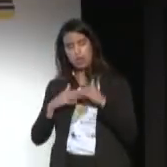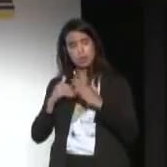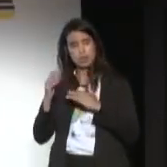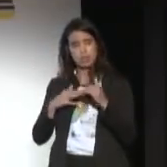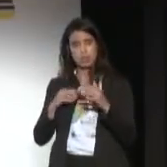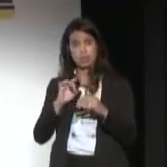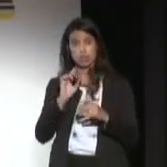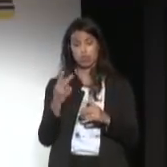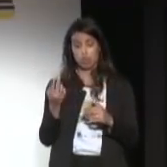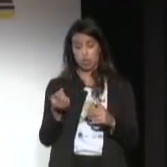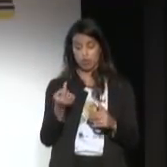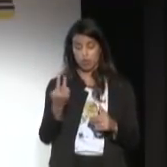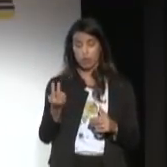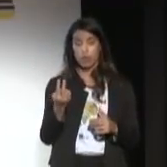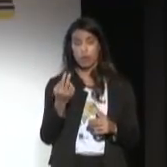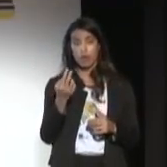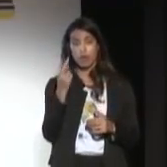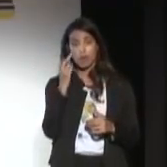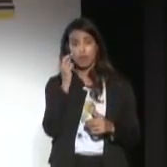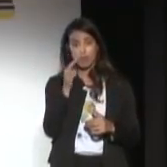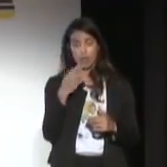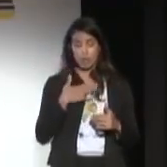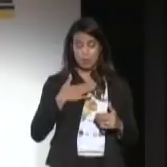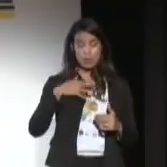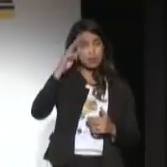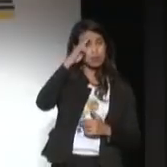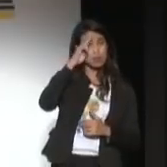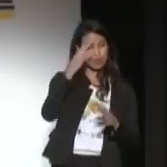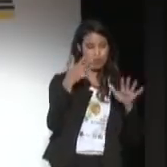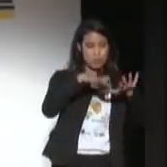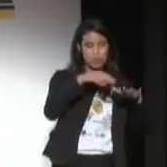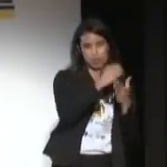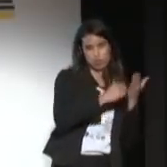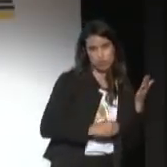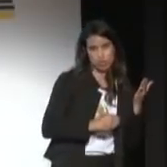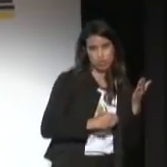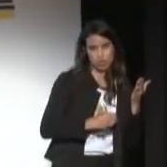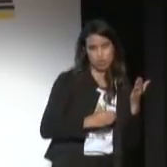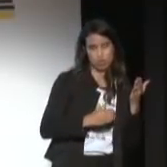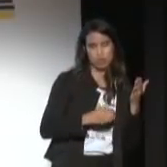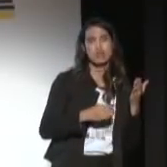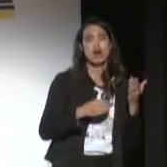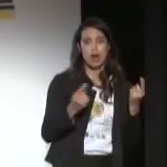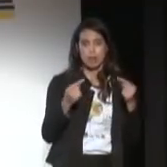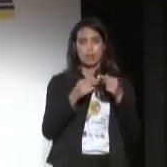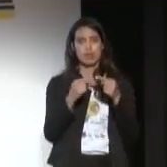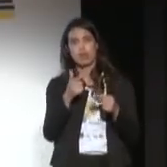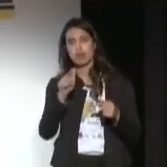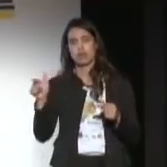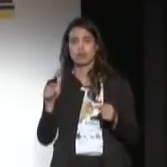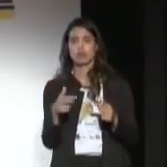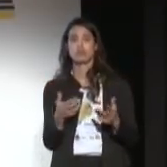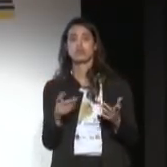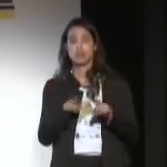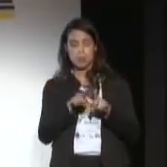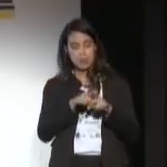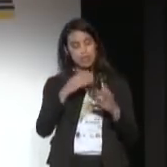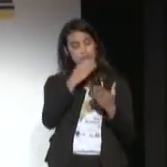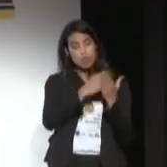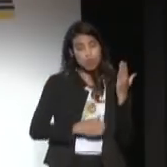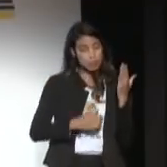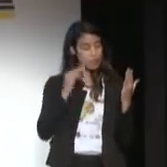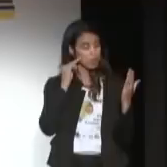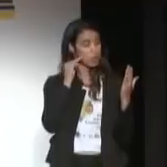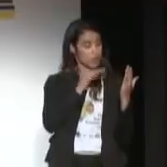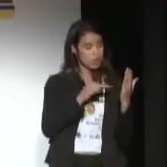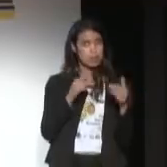olhar para a nossa história de implementação de currículo, e responsabilidade também é olhar para esse documento e prever condições,